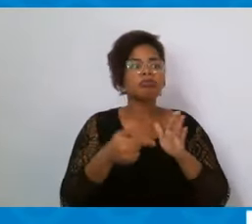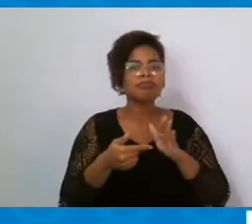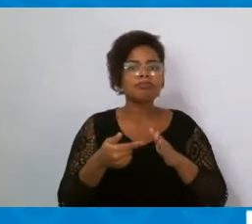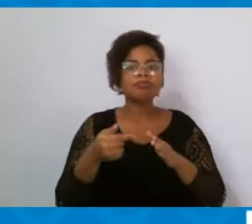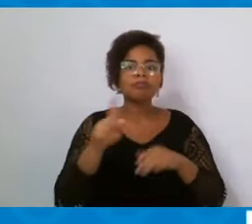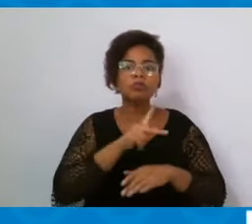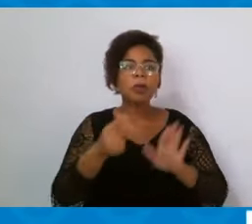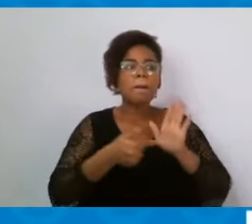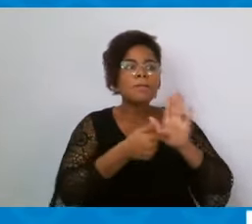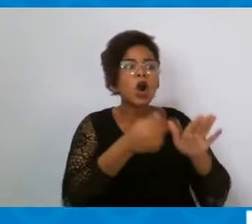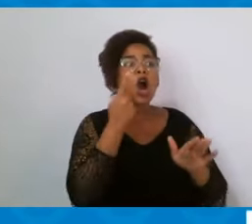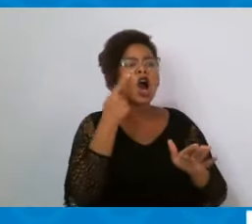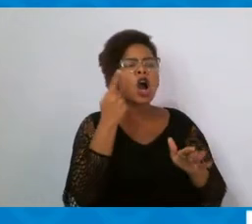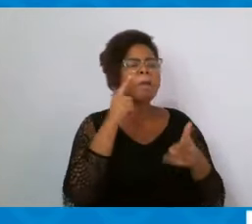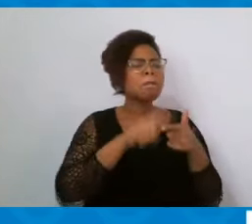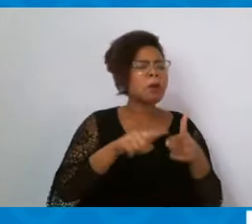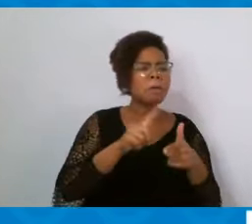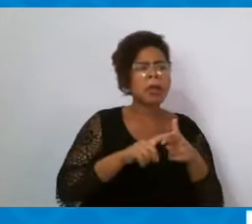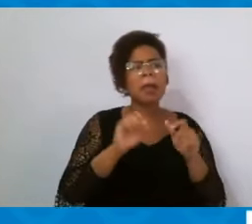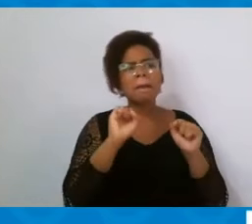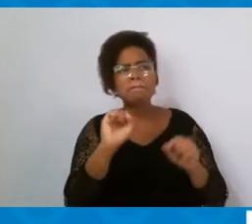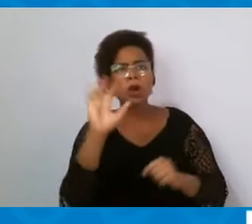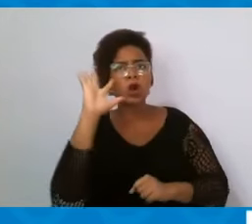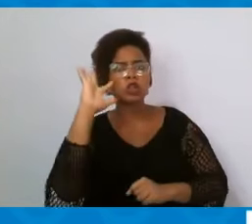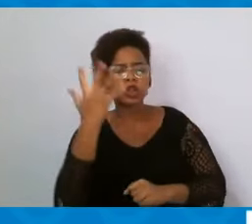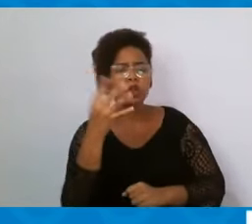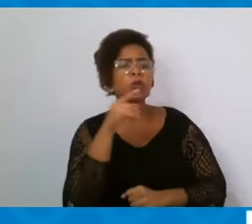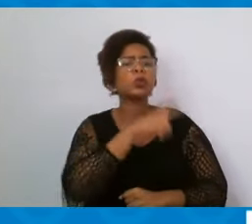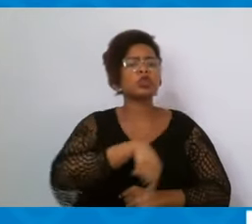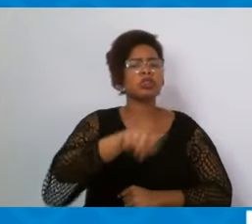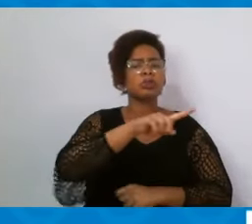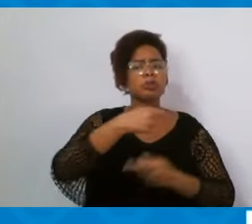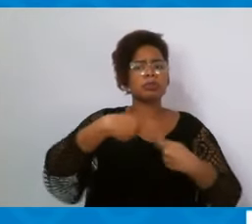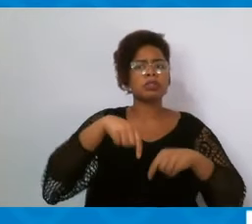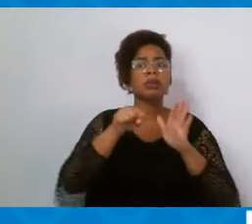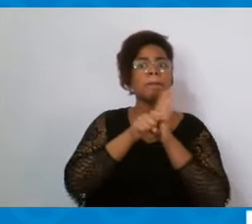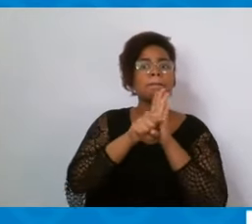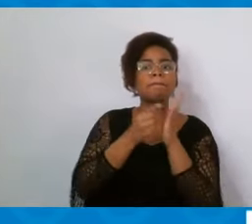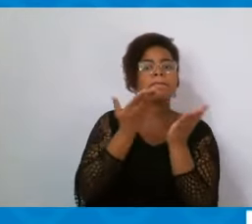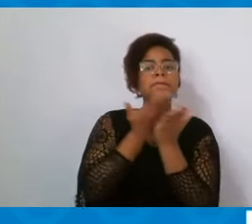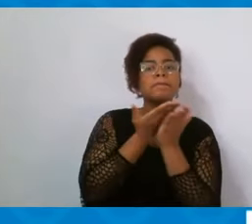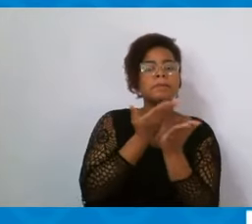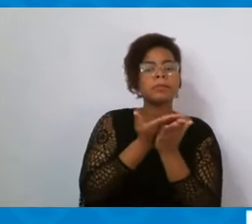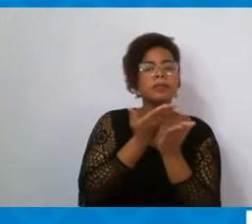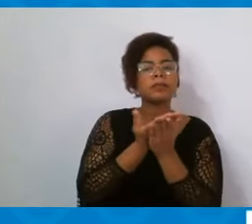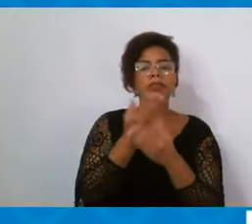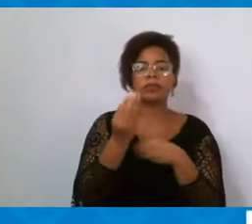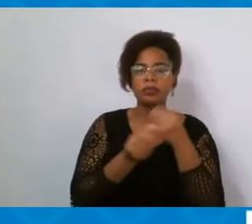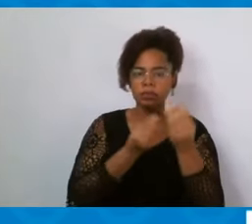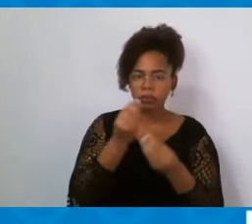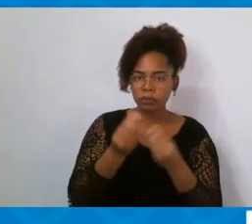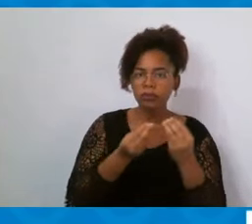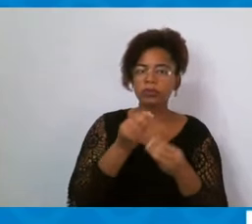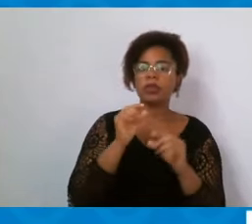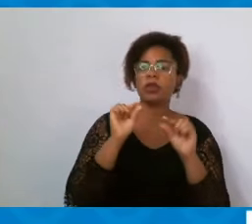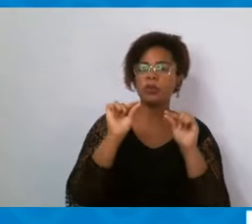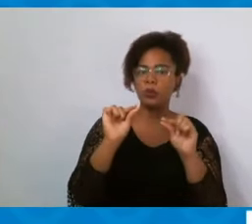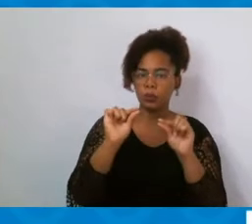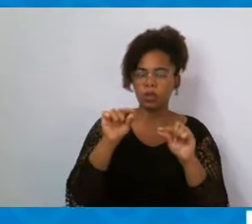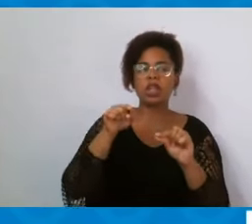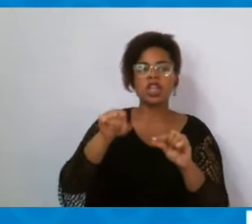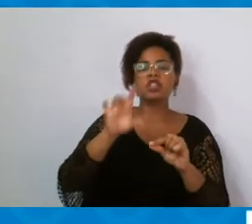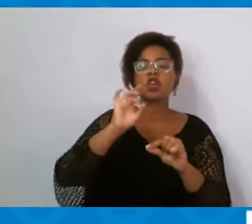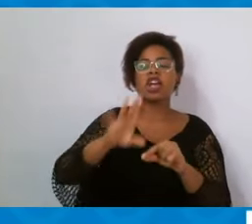sido estudado. Então, eles vão trazer pesquisas que demonstram que aquilo ali não é um aspecto unicamente local